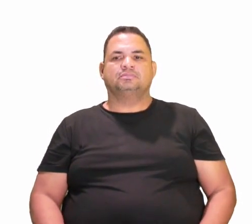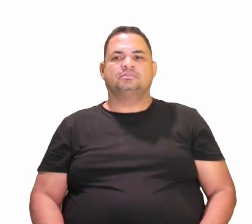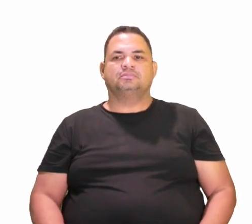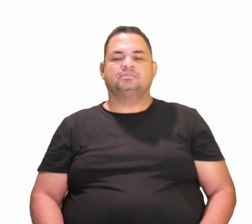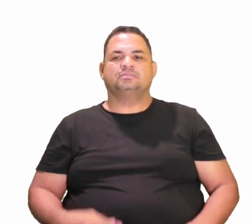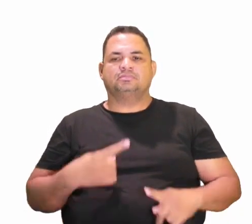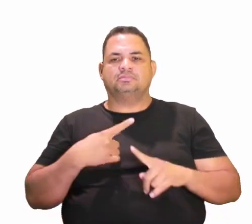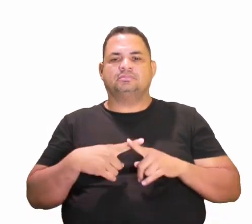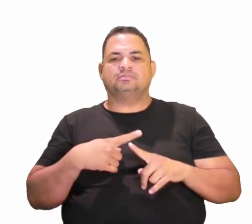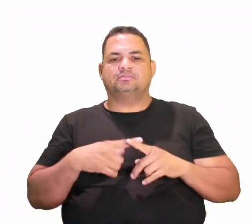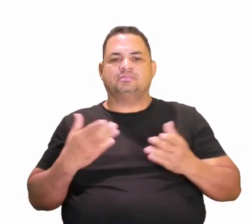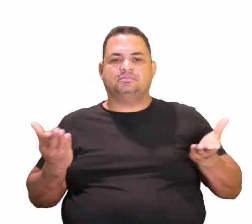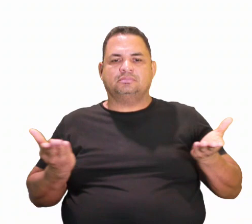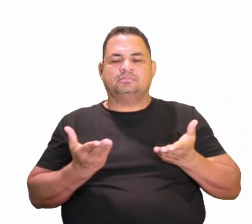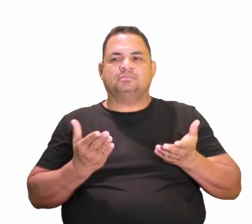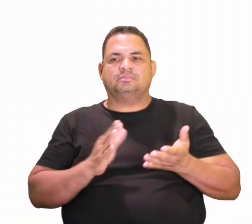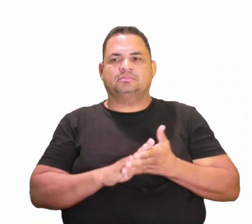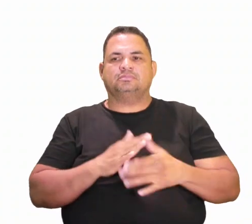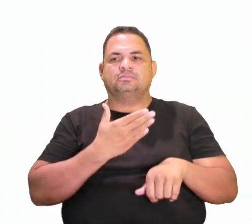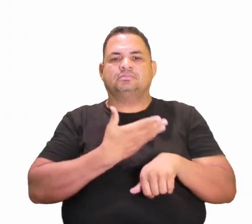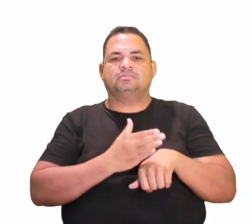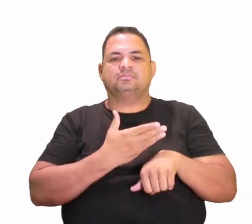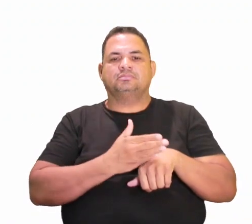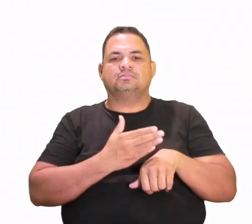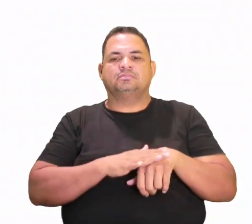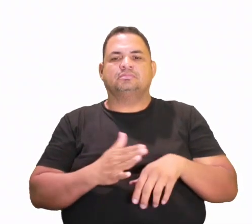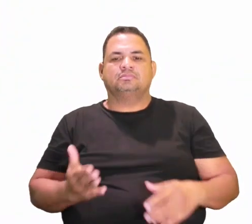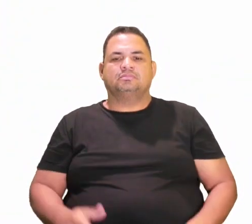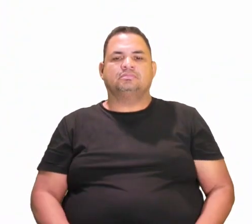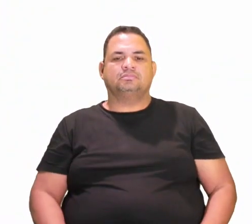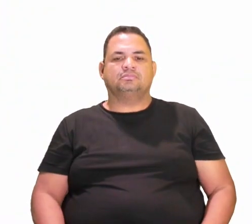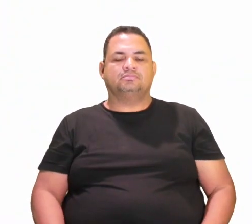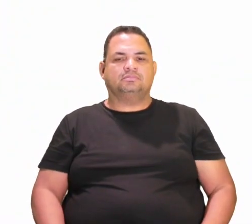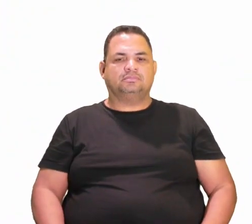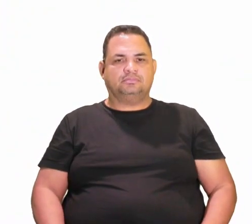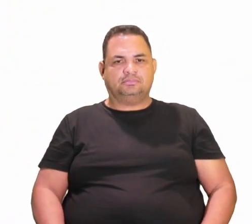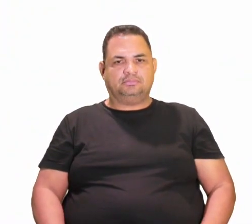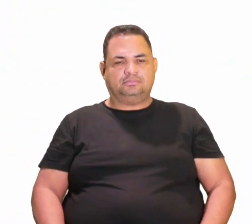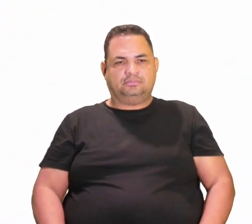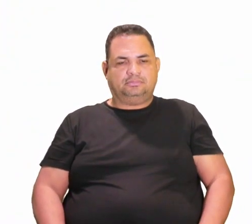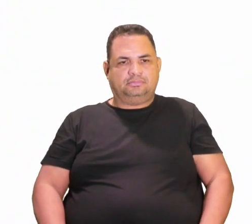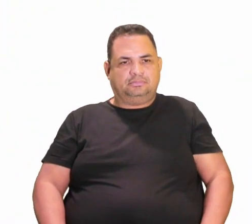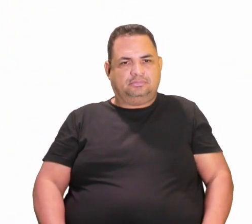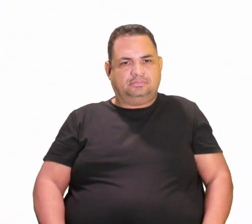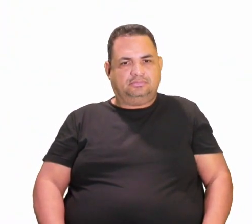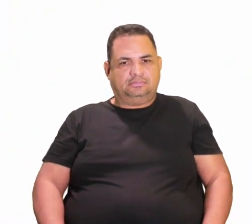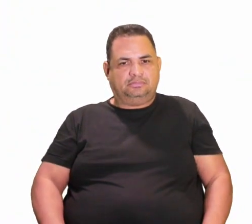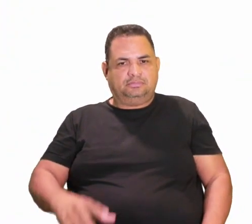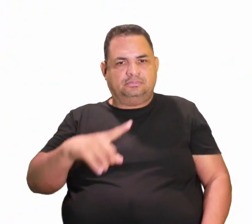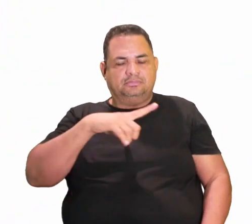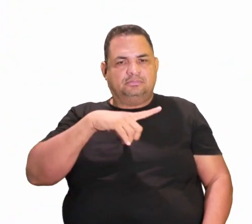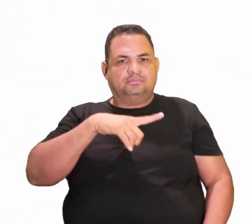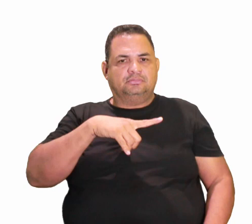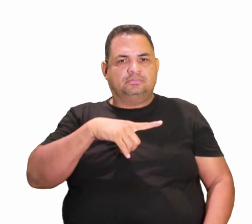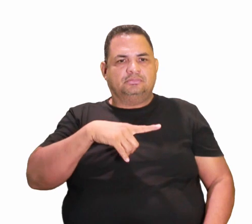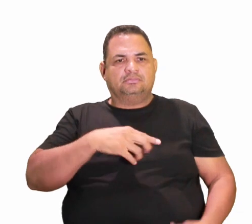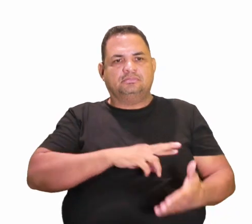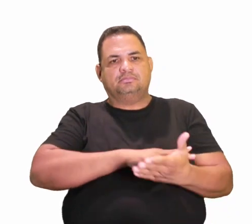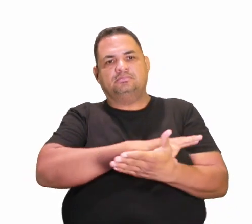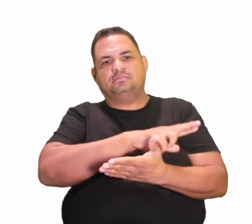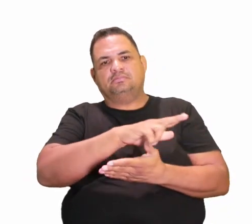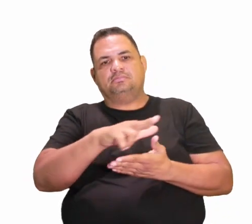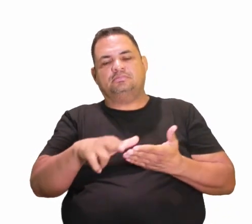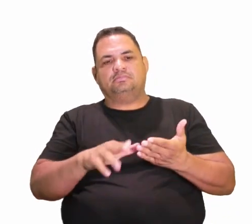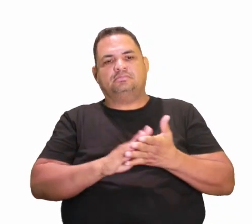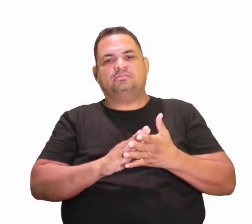certo, porque agora, let's practice. Vamos praticar? Olha aí. Temos essas